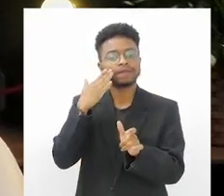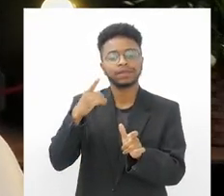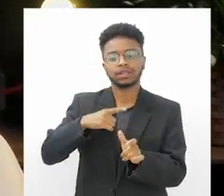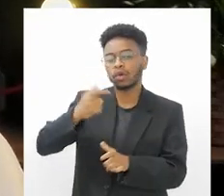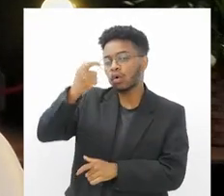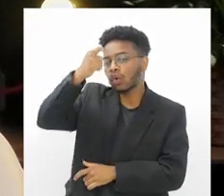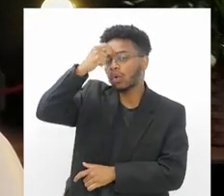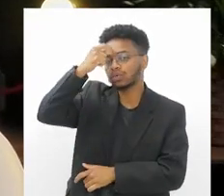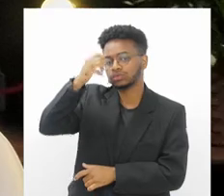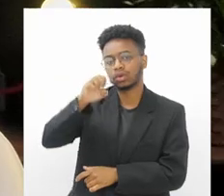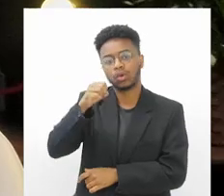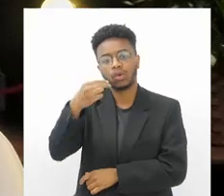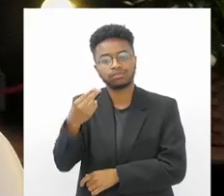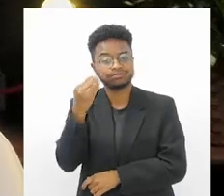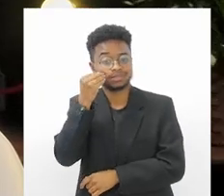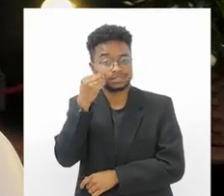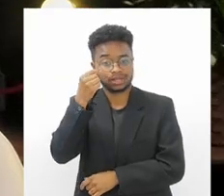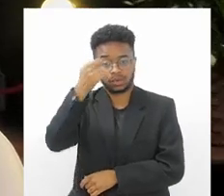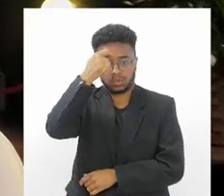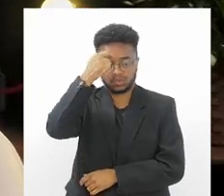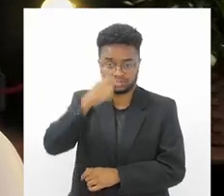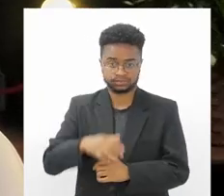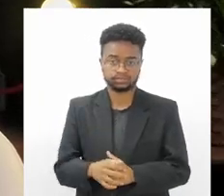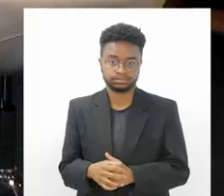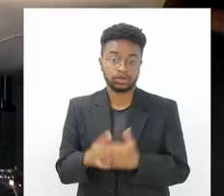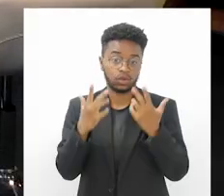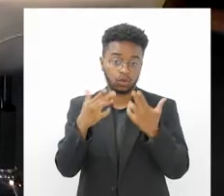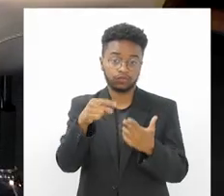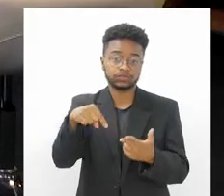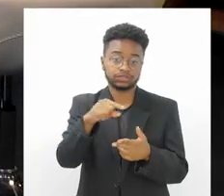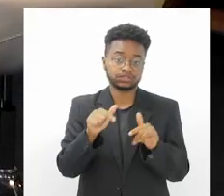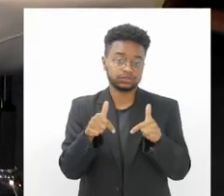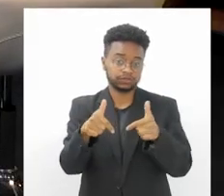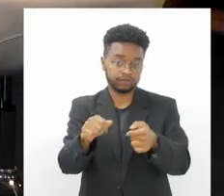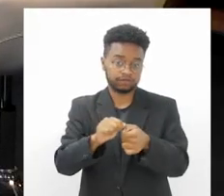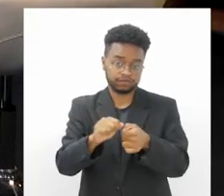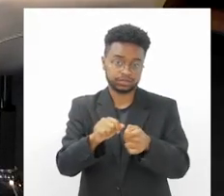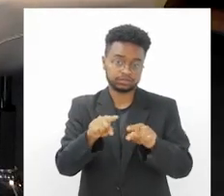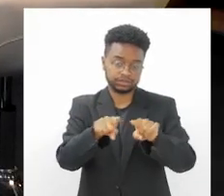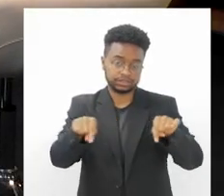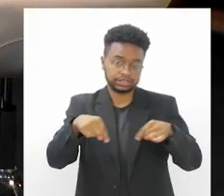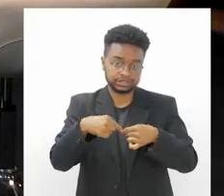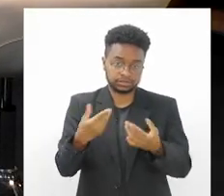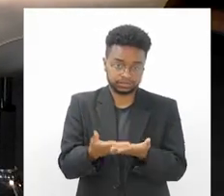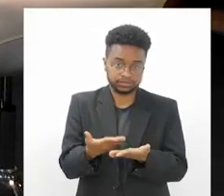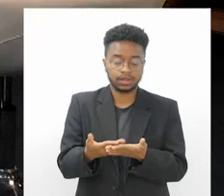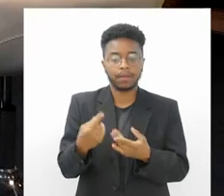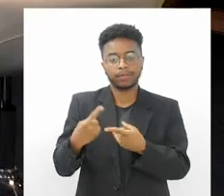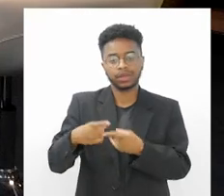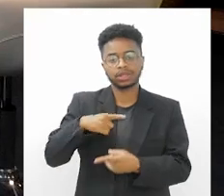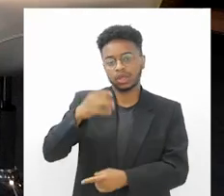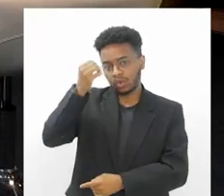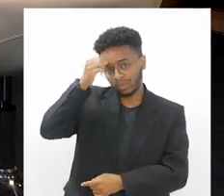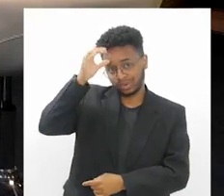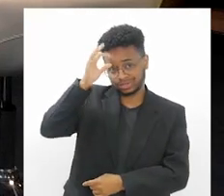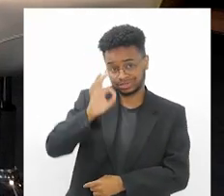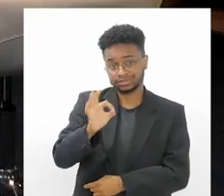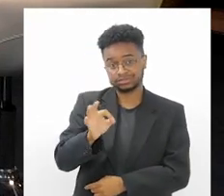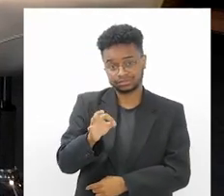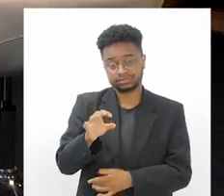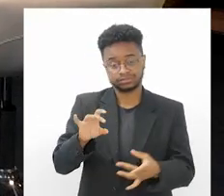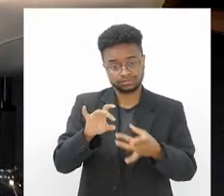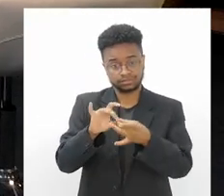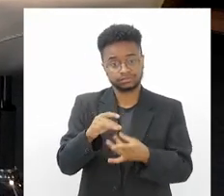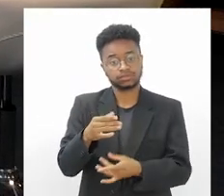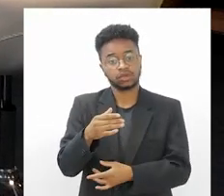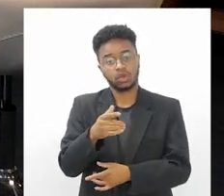se conscientizar ou tentar se conscientizar, que é o que vocês fazem na sala de aula, pelo conhecimento que vocês têm, sim,